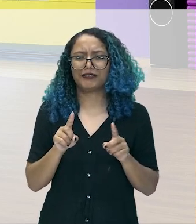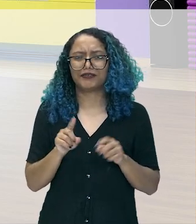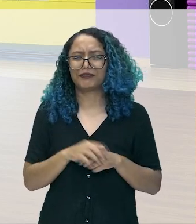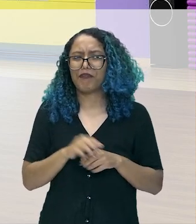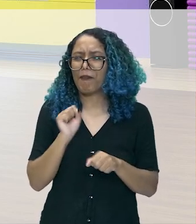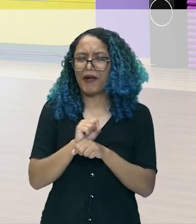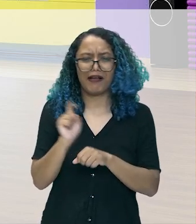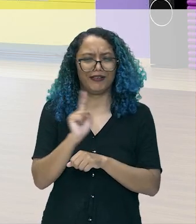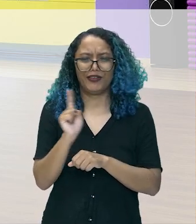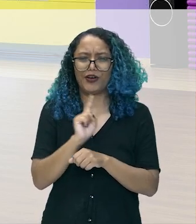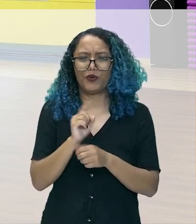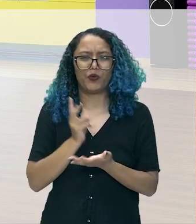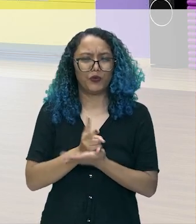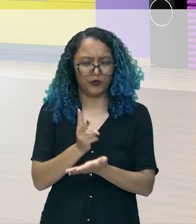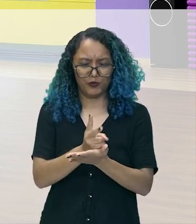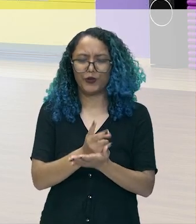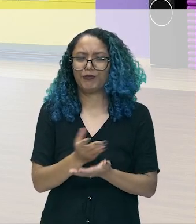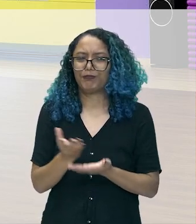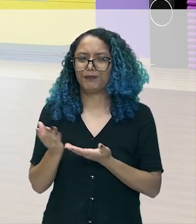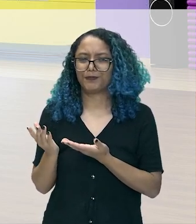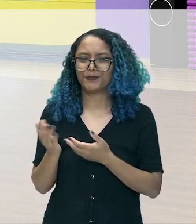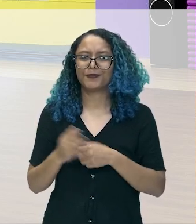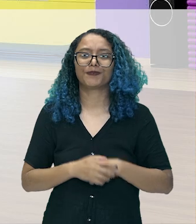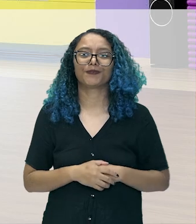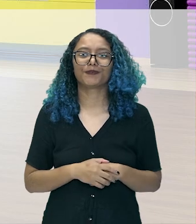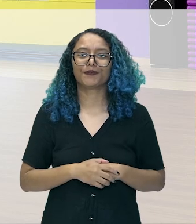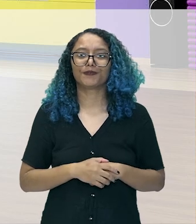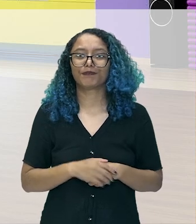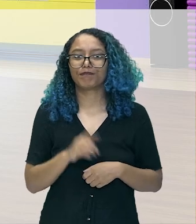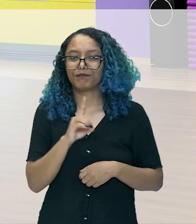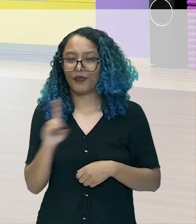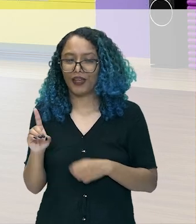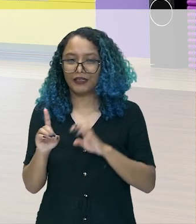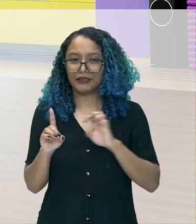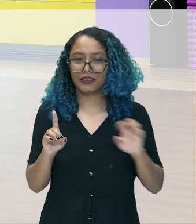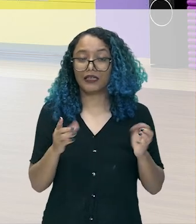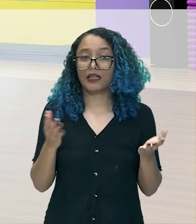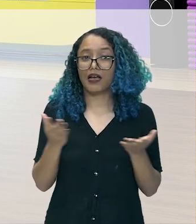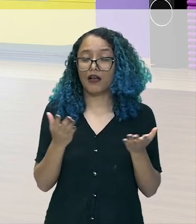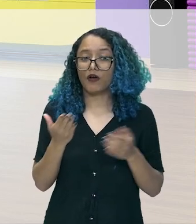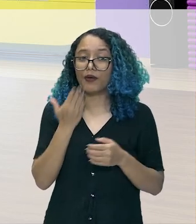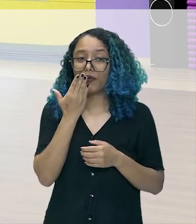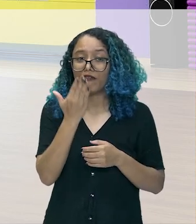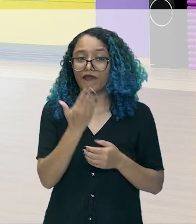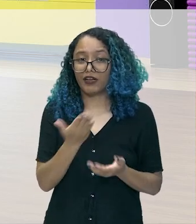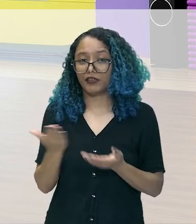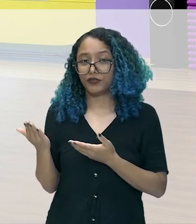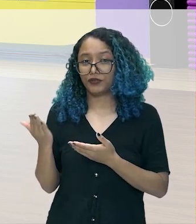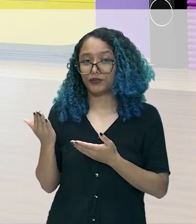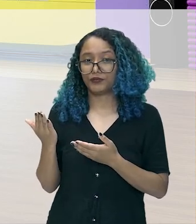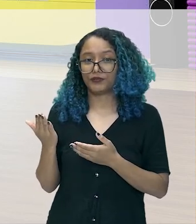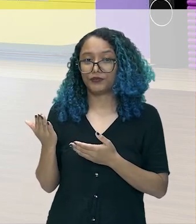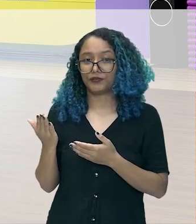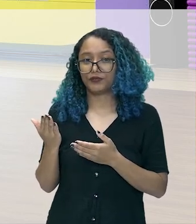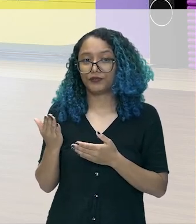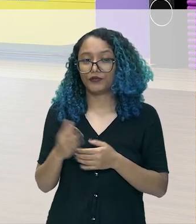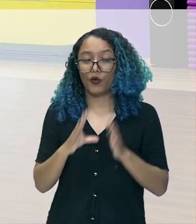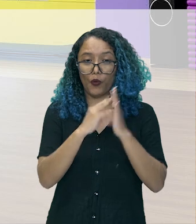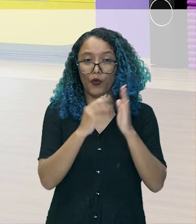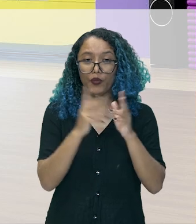6, 7, 8. Frente. 1, 2, 3, 4, 5,